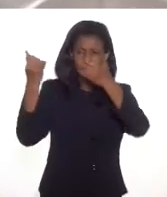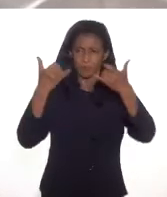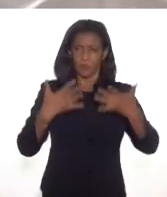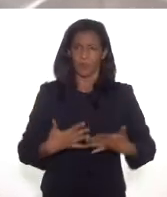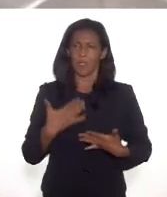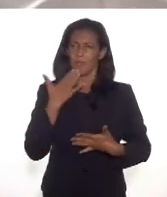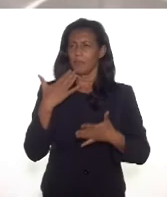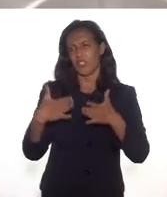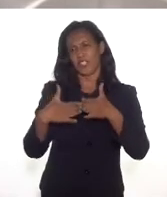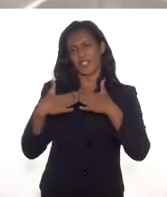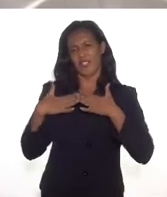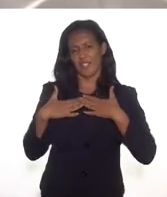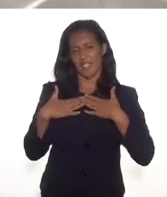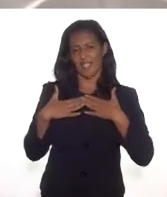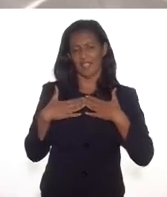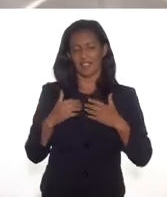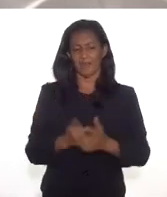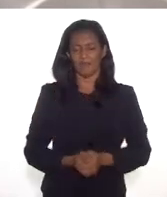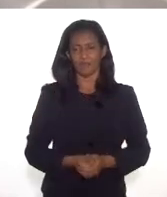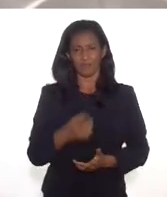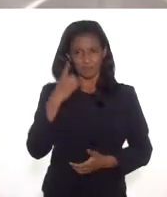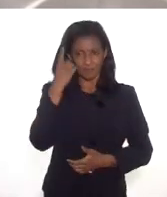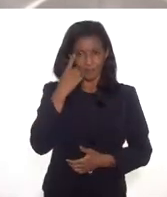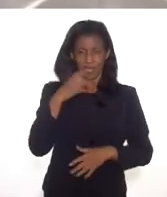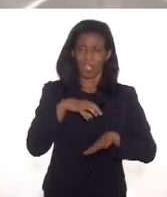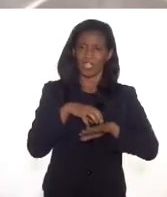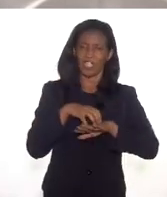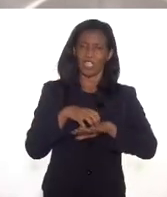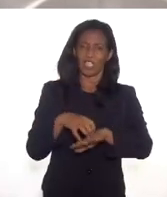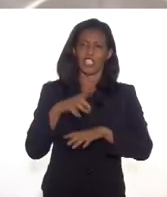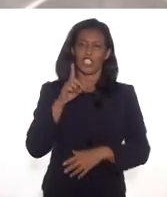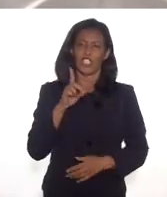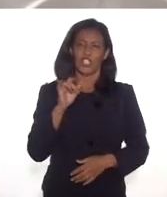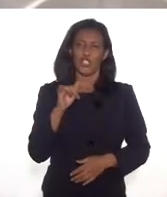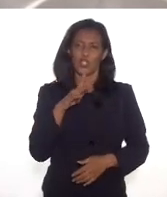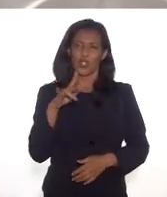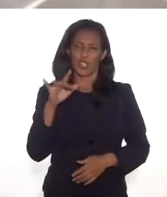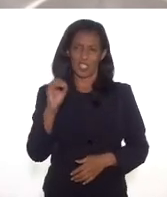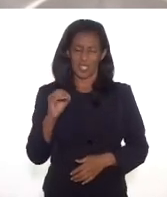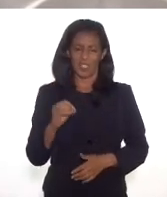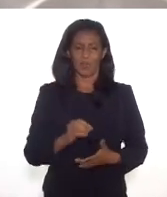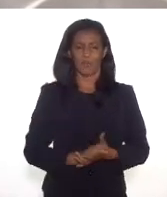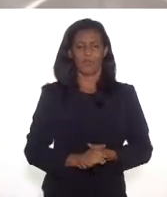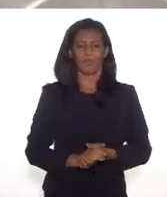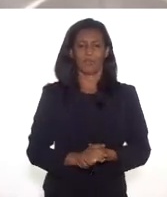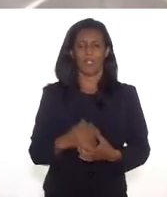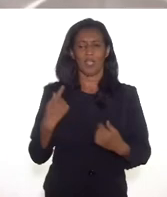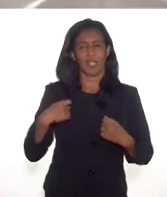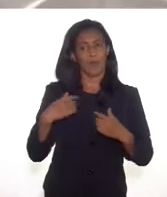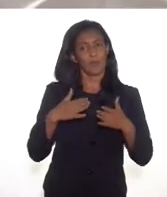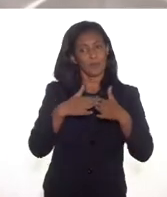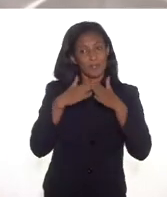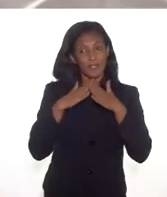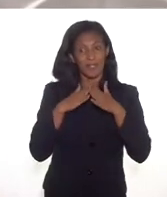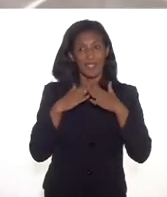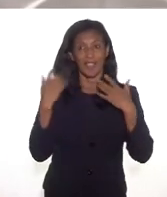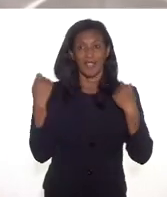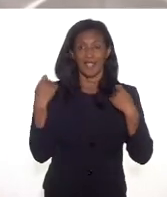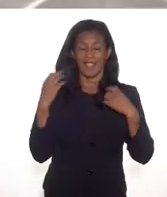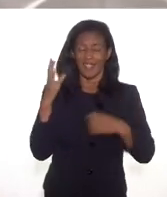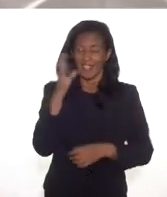pedir licença a Vossa Excelência e ao deputado Dionísio Lins, que preside esse expediente. Obrigado. Final, porque eu preciso realmente participar